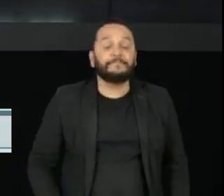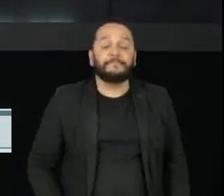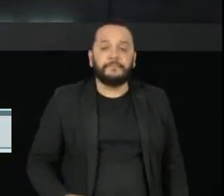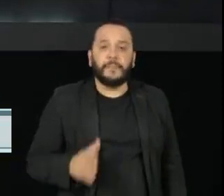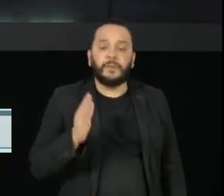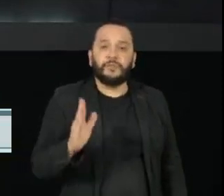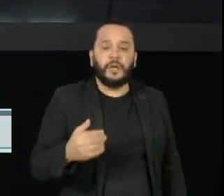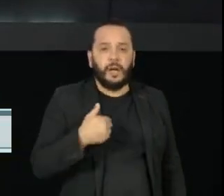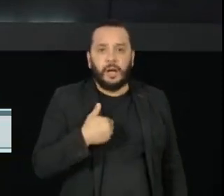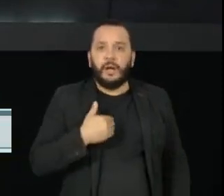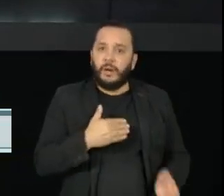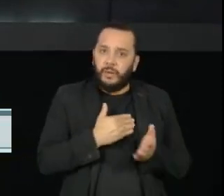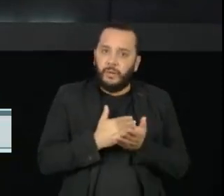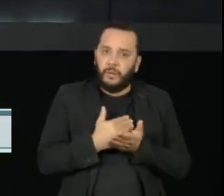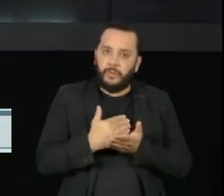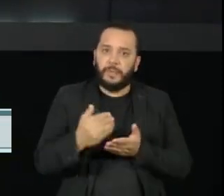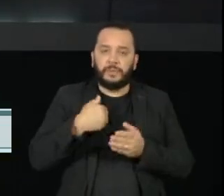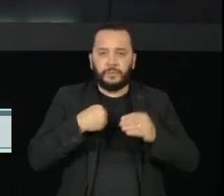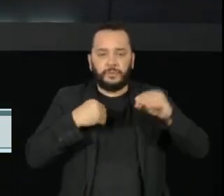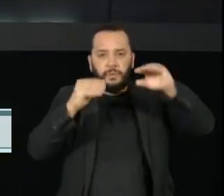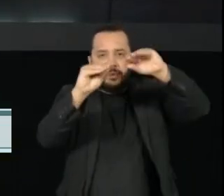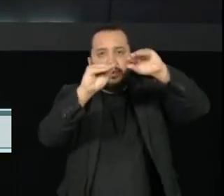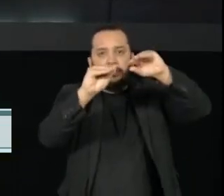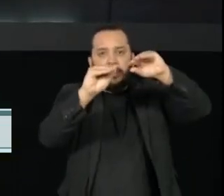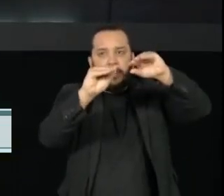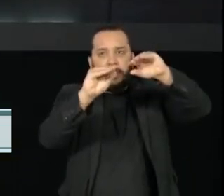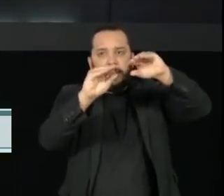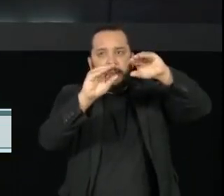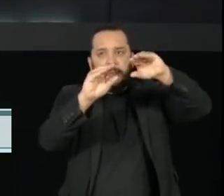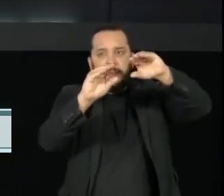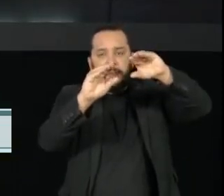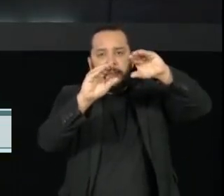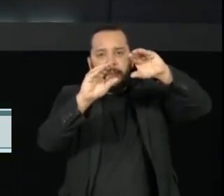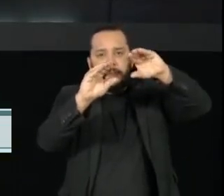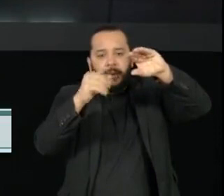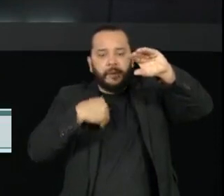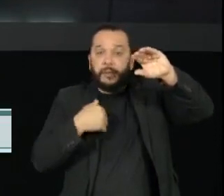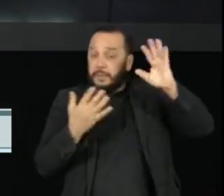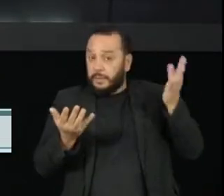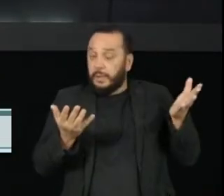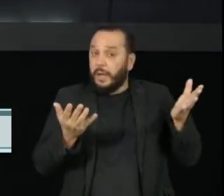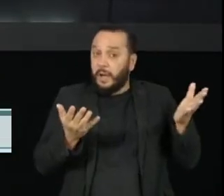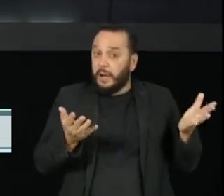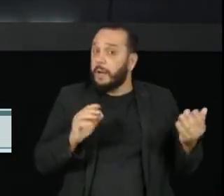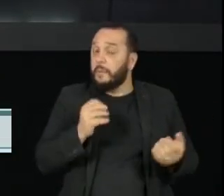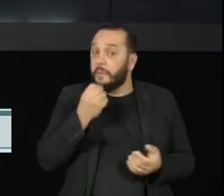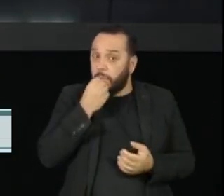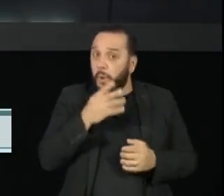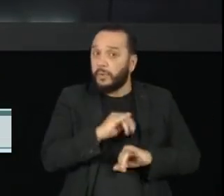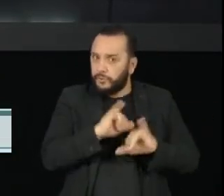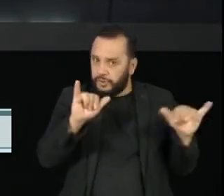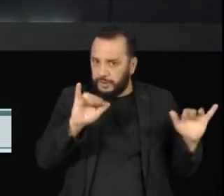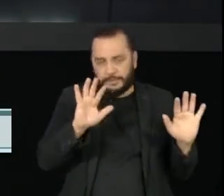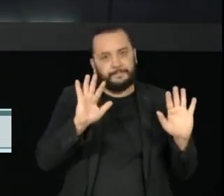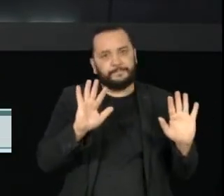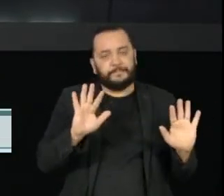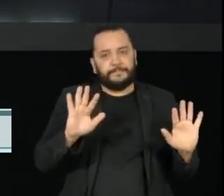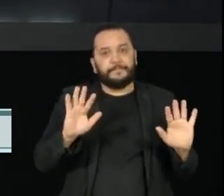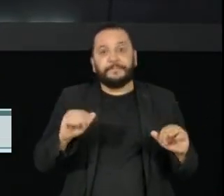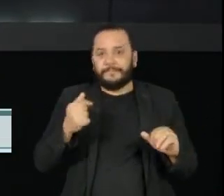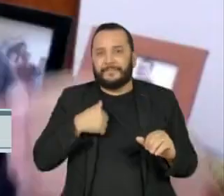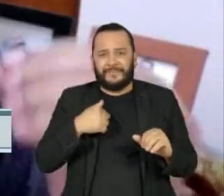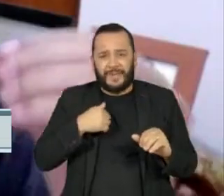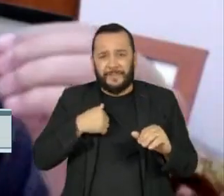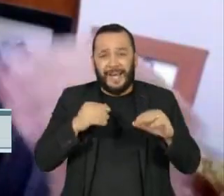diminuir sua concentração na atmosfera O ozônio começou a se recuperar a boa notícia é essa a má notícia é que essa Recuperação